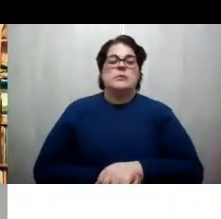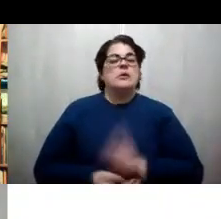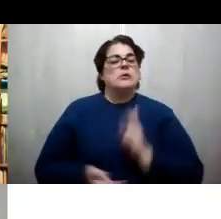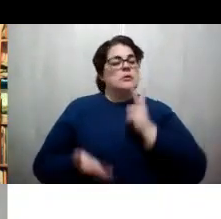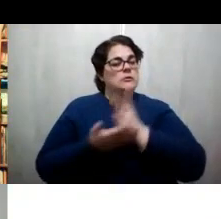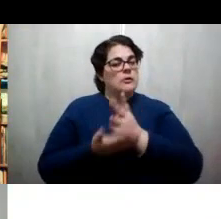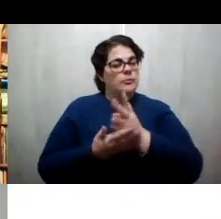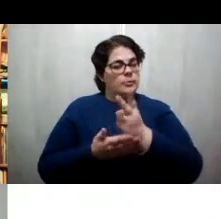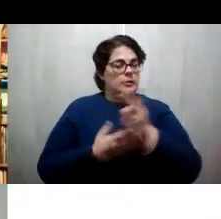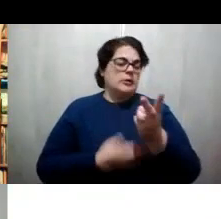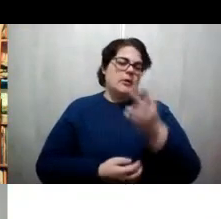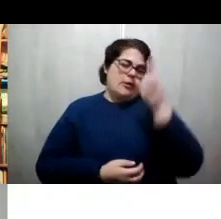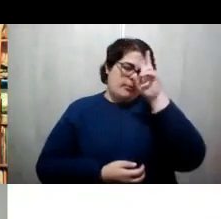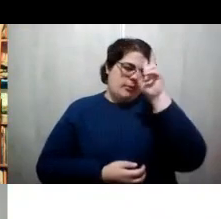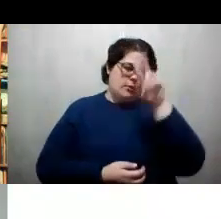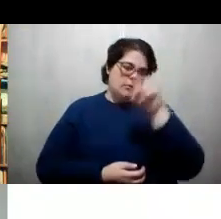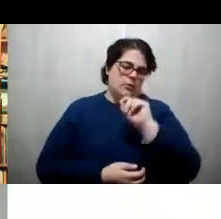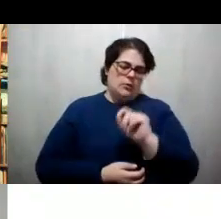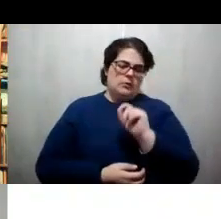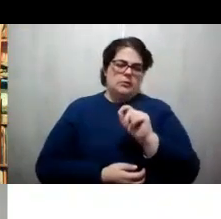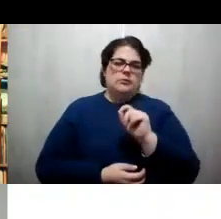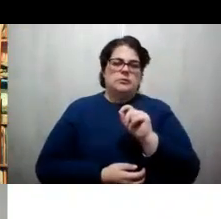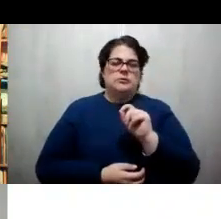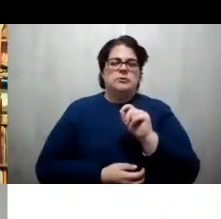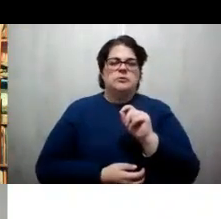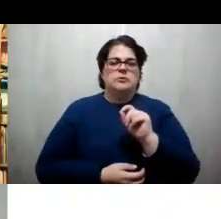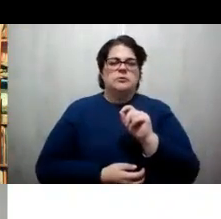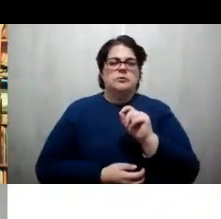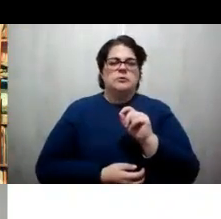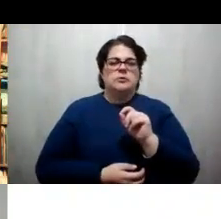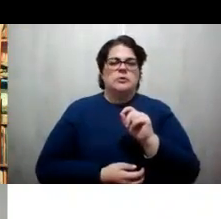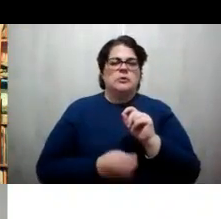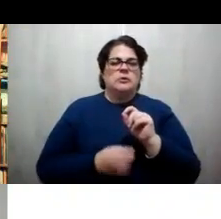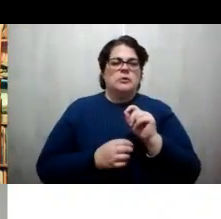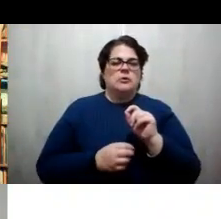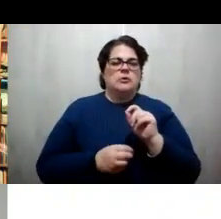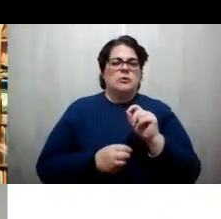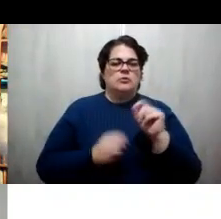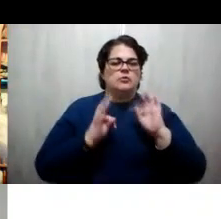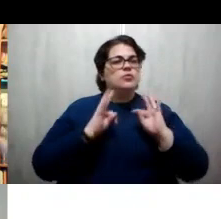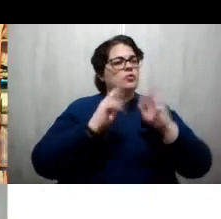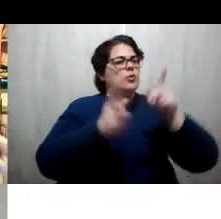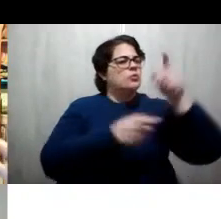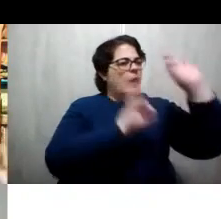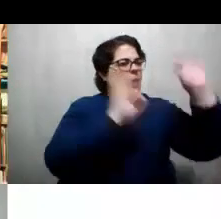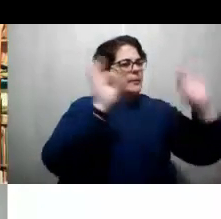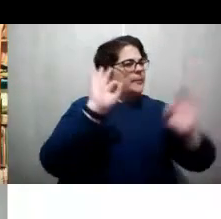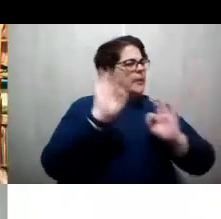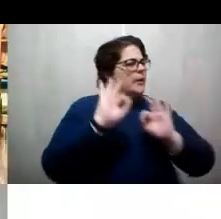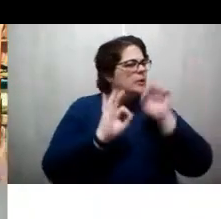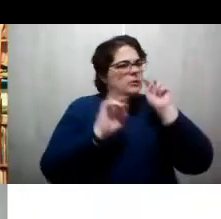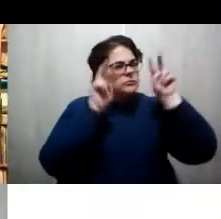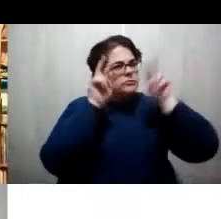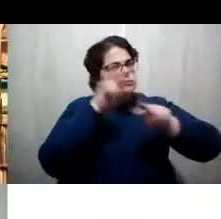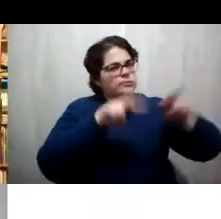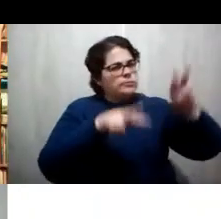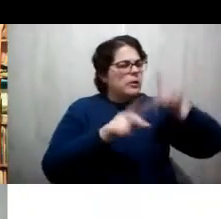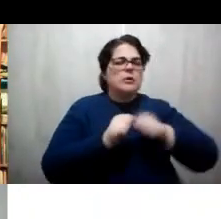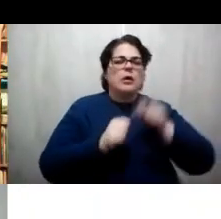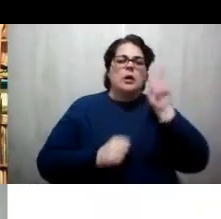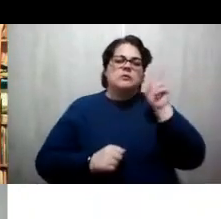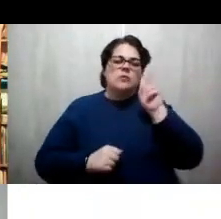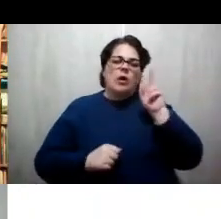de fazer a ligação desses elementos todos presentes com a história,